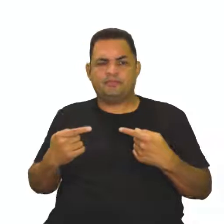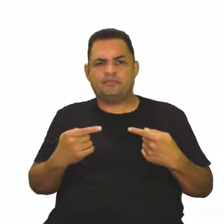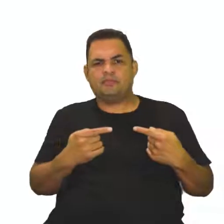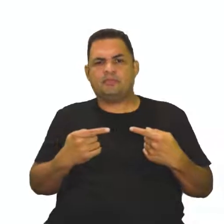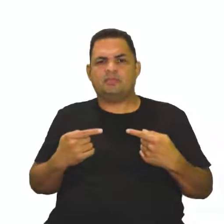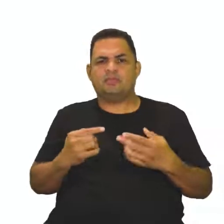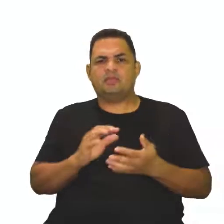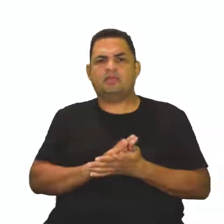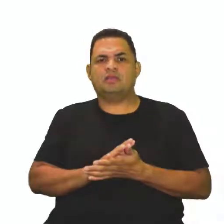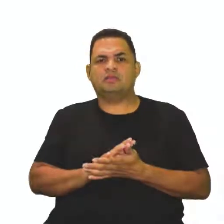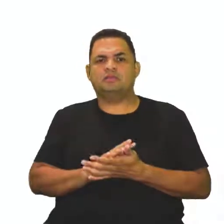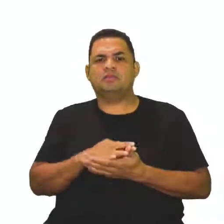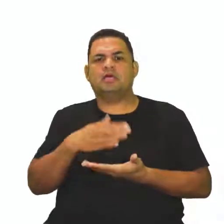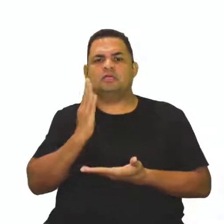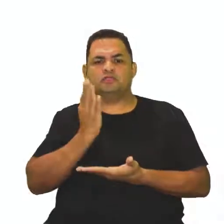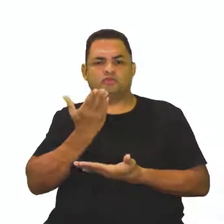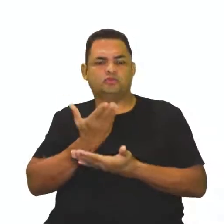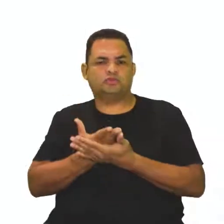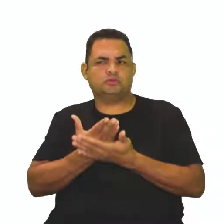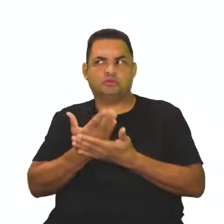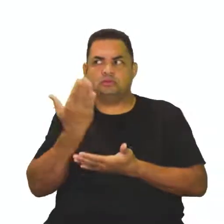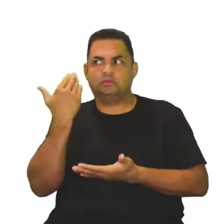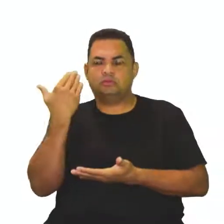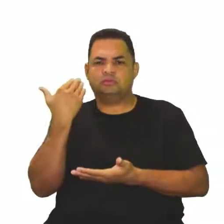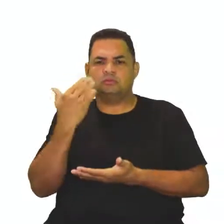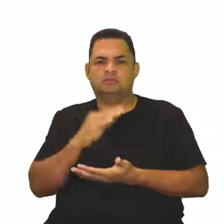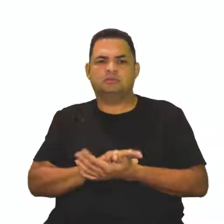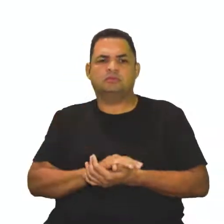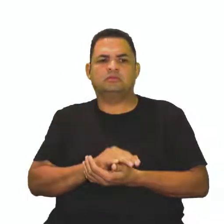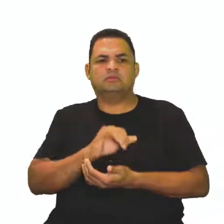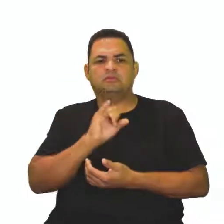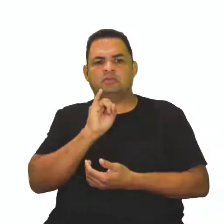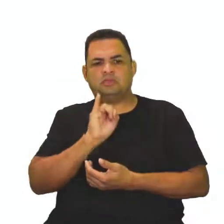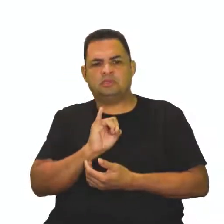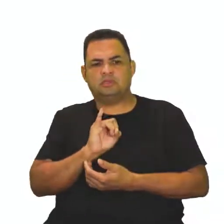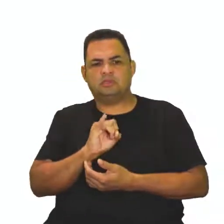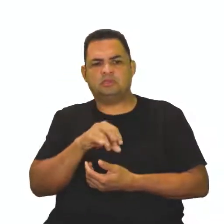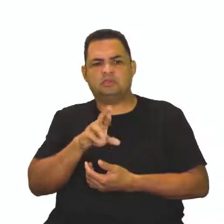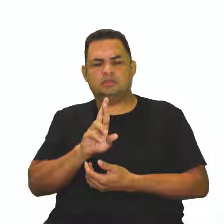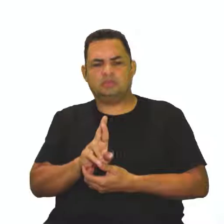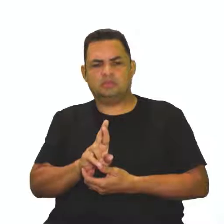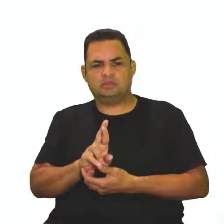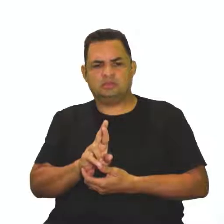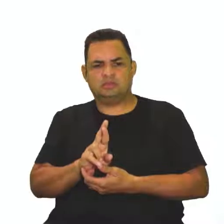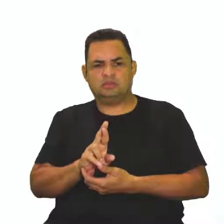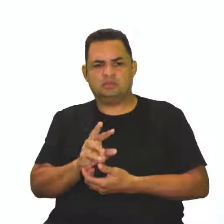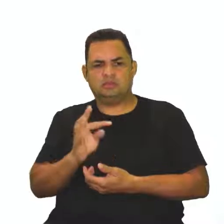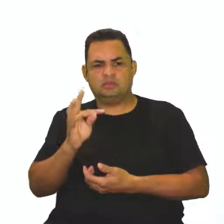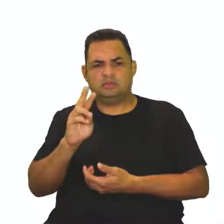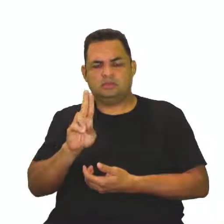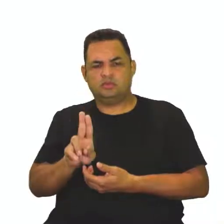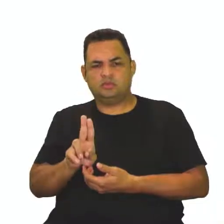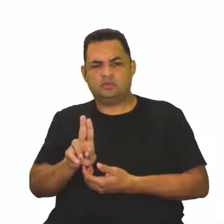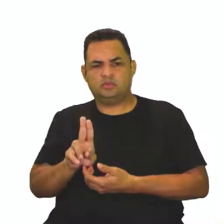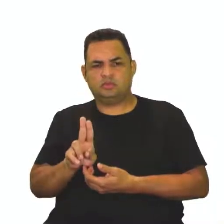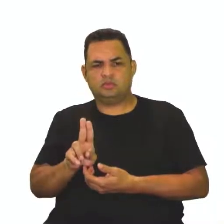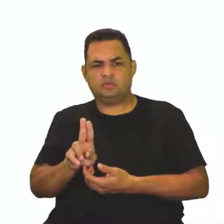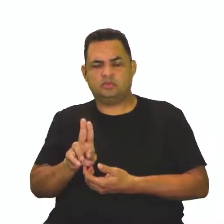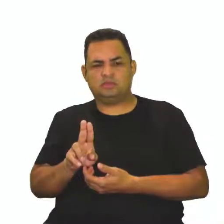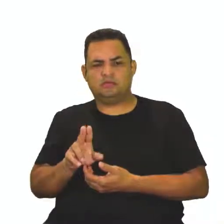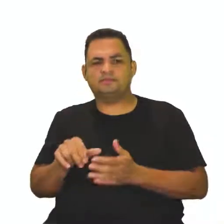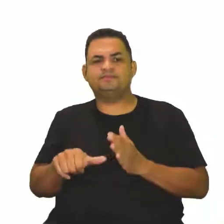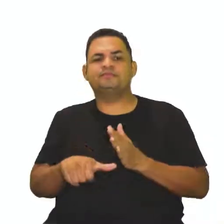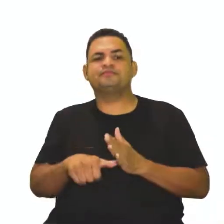com aquelas grandezas que eu falei para vocês, que são corrente, resistência e tensão, a